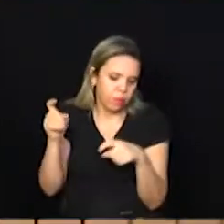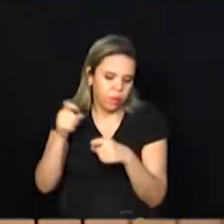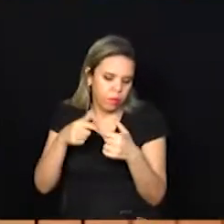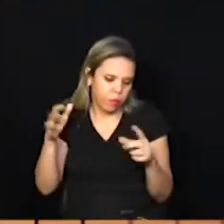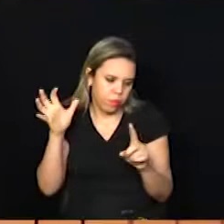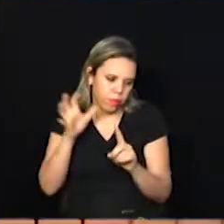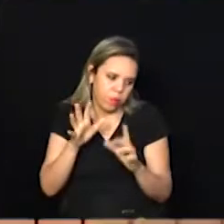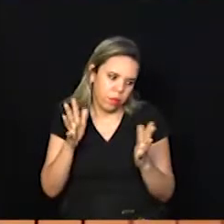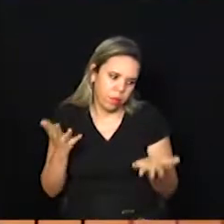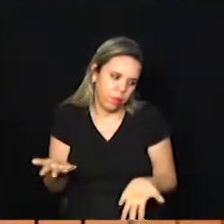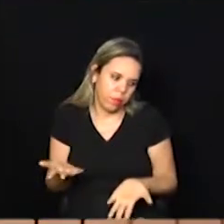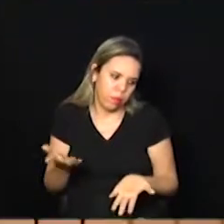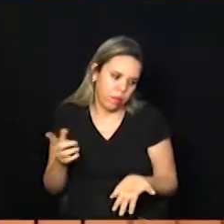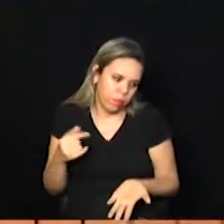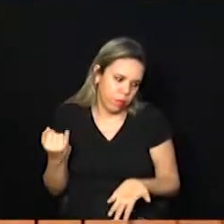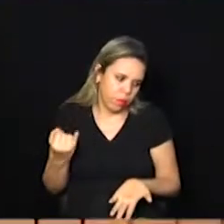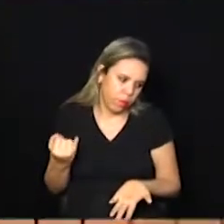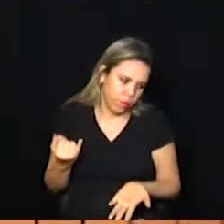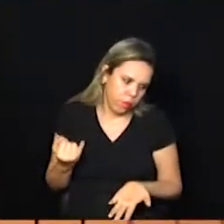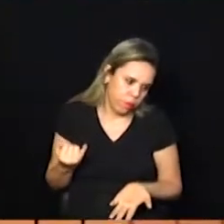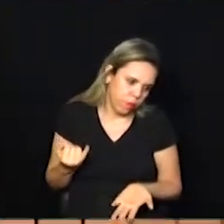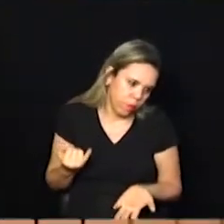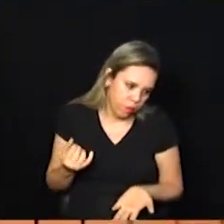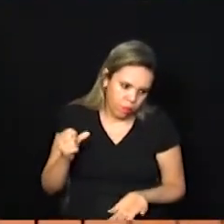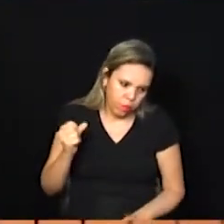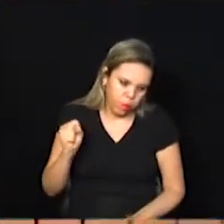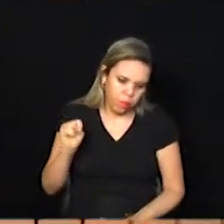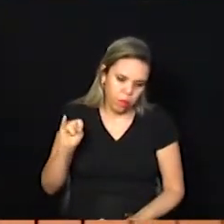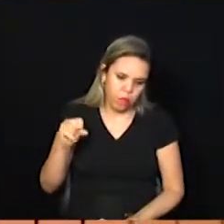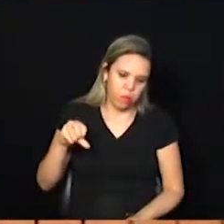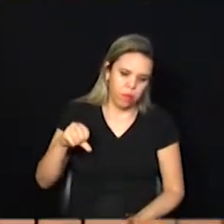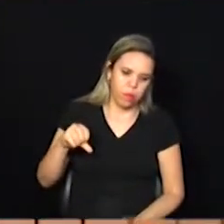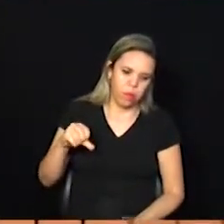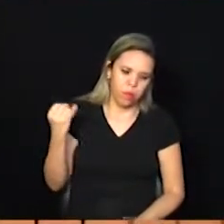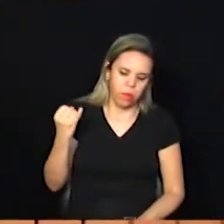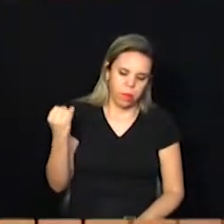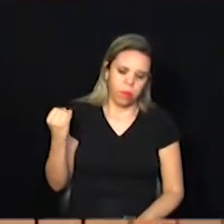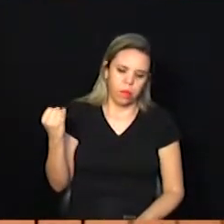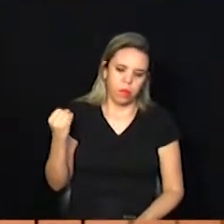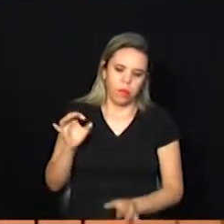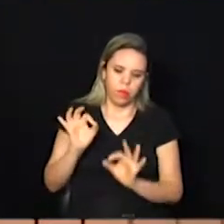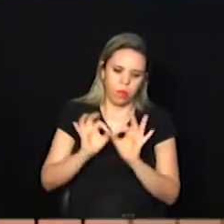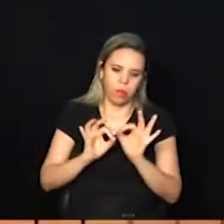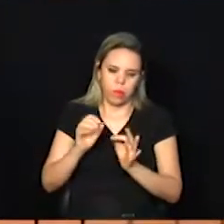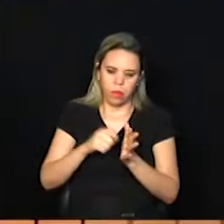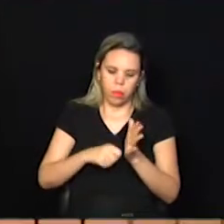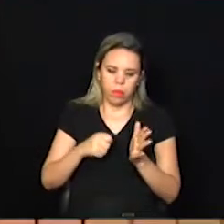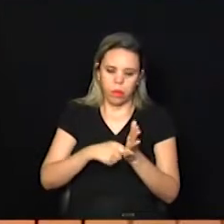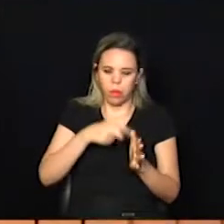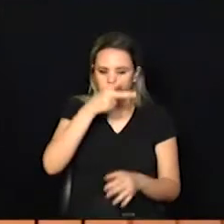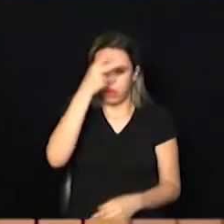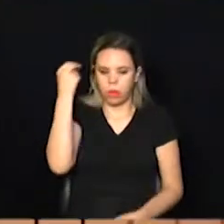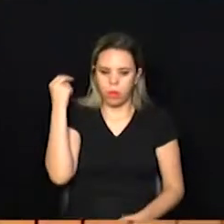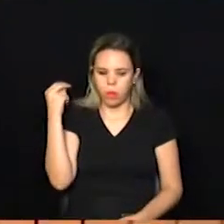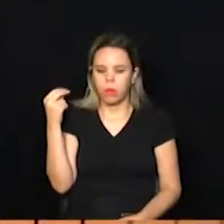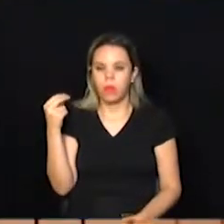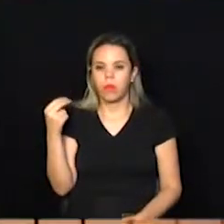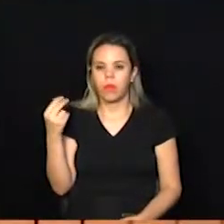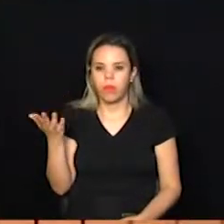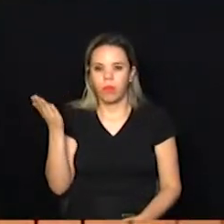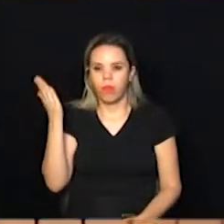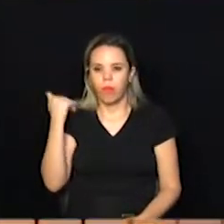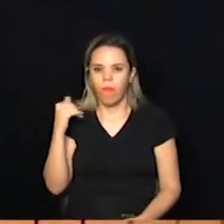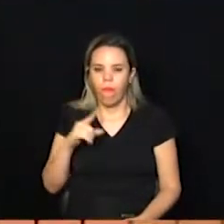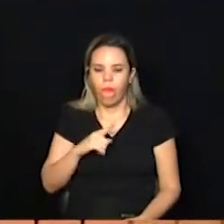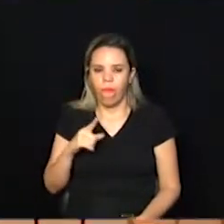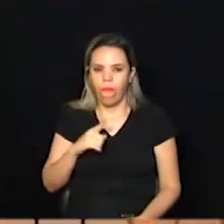sexual. Então, isso é muito importante. O SIS9 tem sido um instrumento importante de formulação de políticas públicas, né? Eu sei que